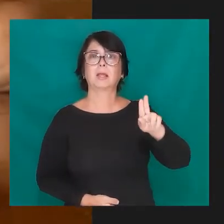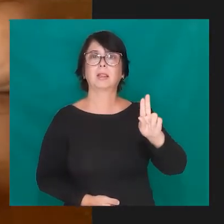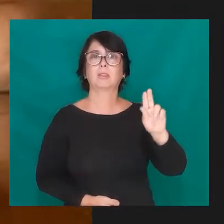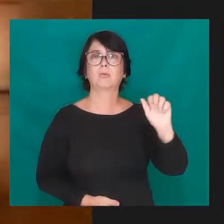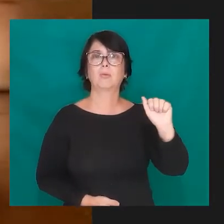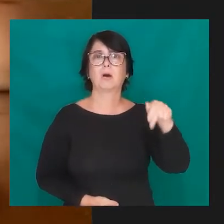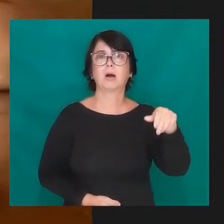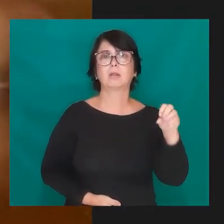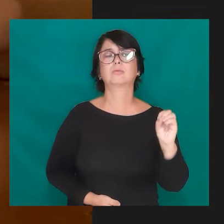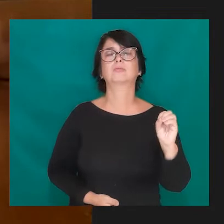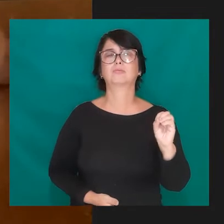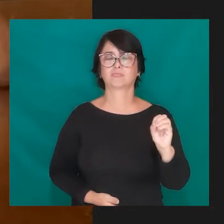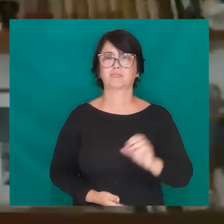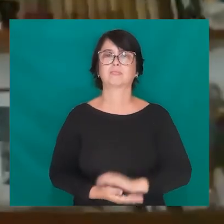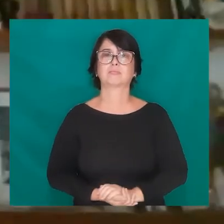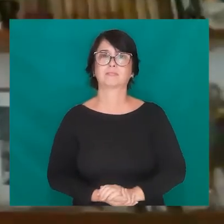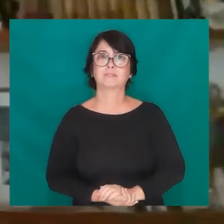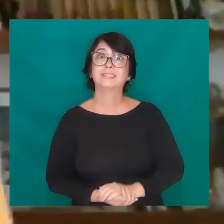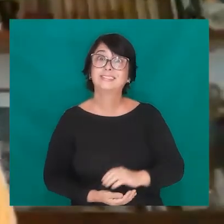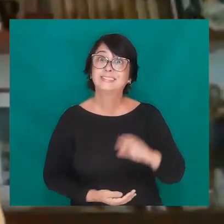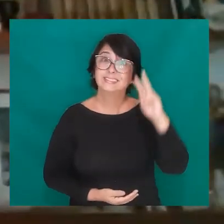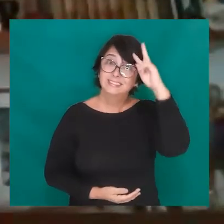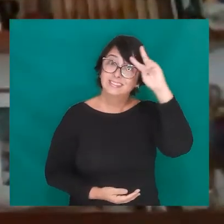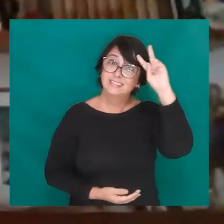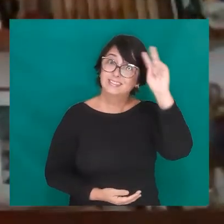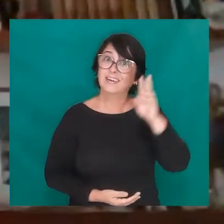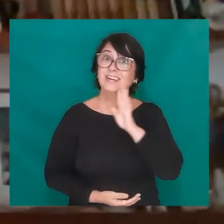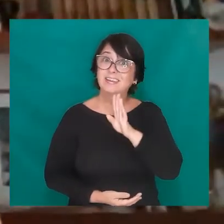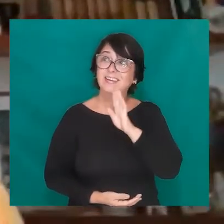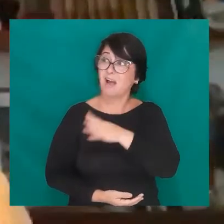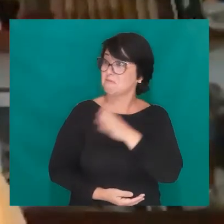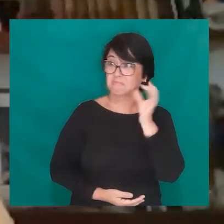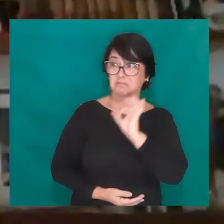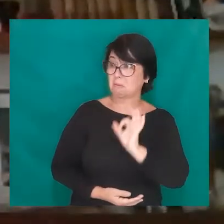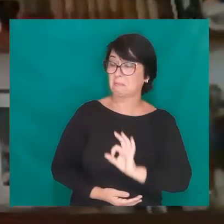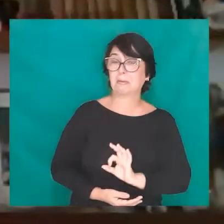é o que virou a Danielson. Nossa, que beleza de história. Eu, por exemplo, não sabia disso, Daniel.